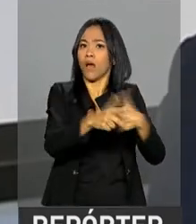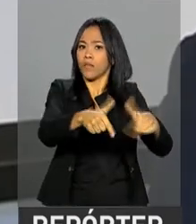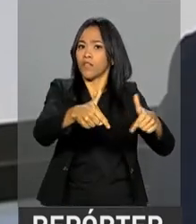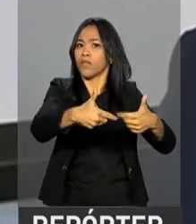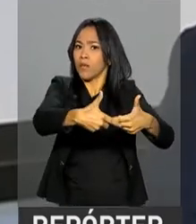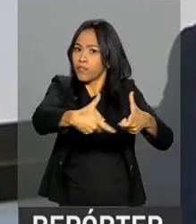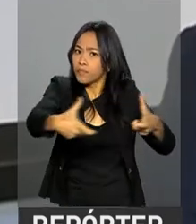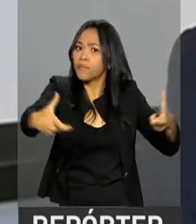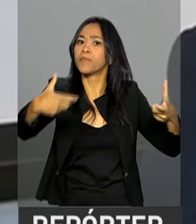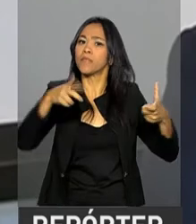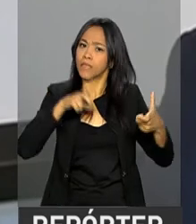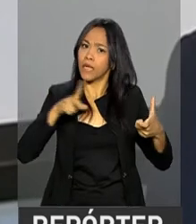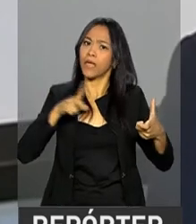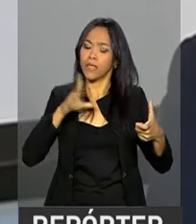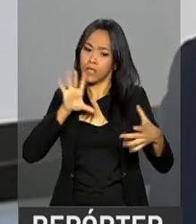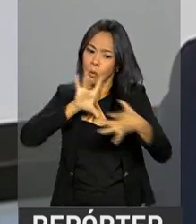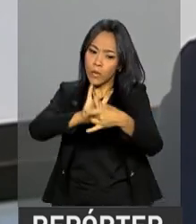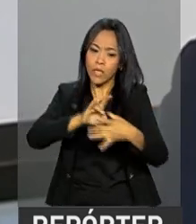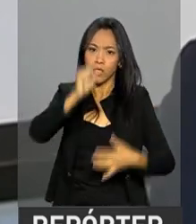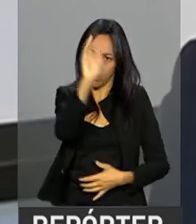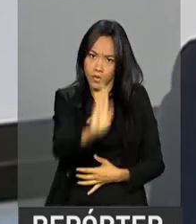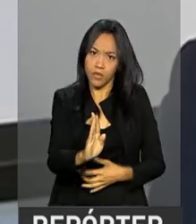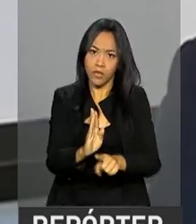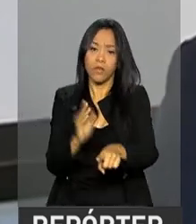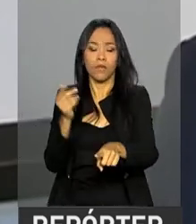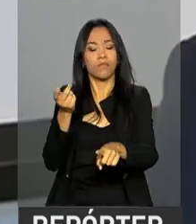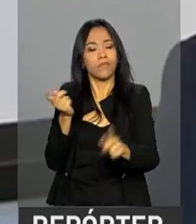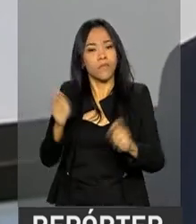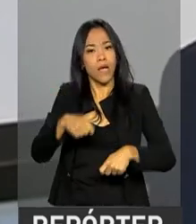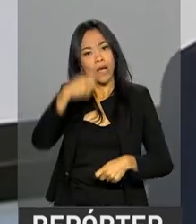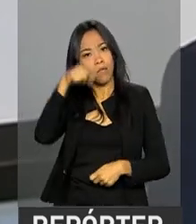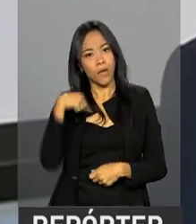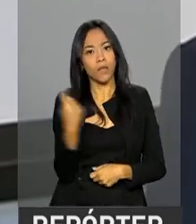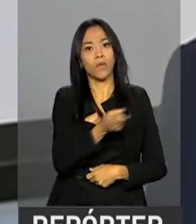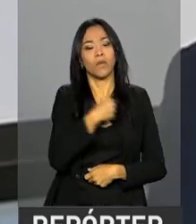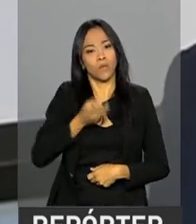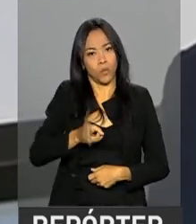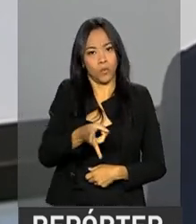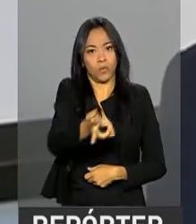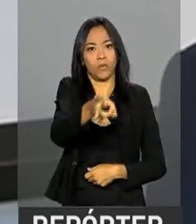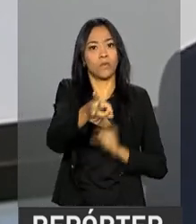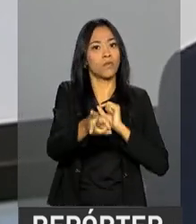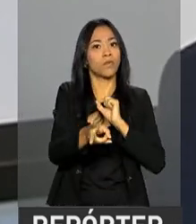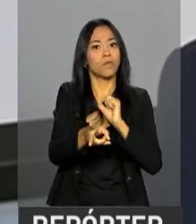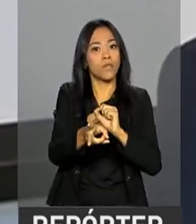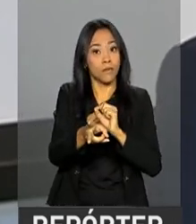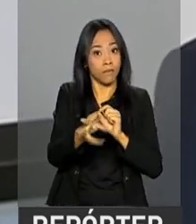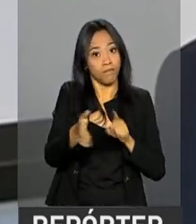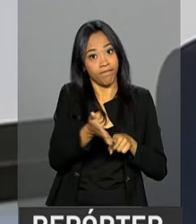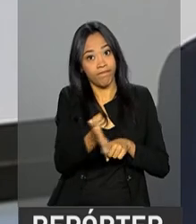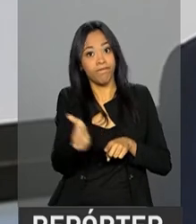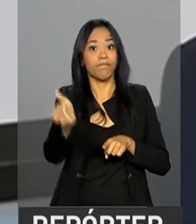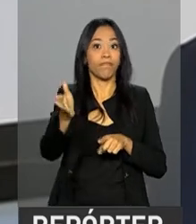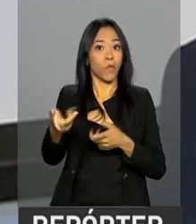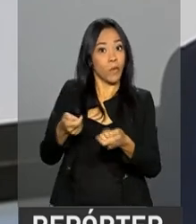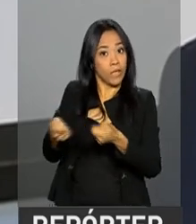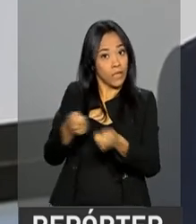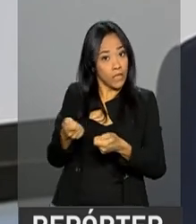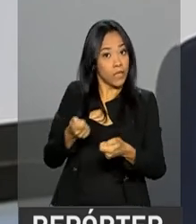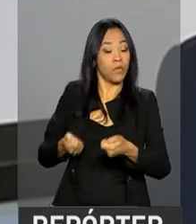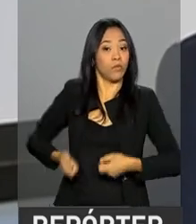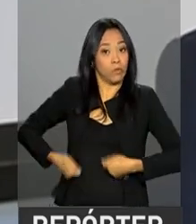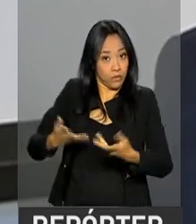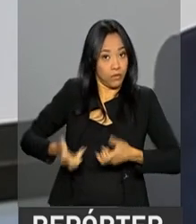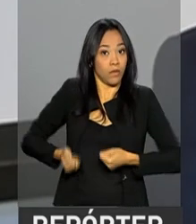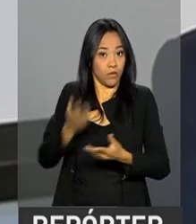acho que há espaço pra nós continuarmos buscando como eu disse de um lado né o equilíbrio das contas públicas